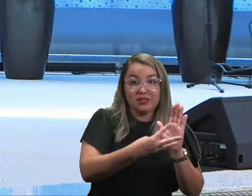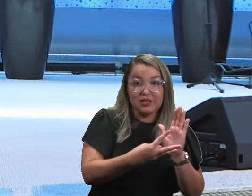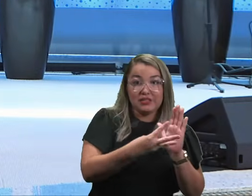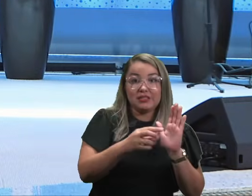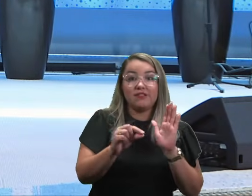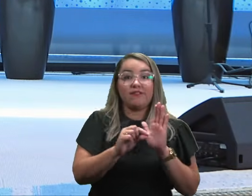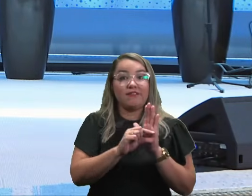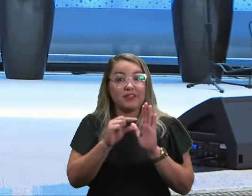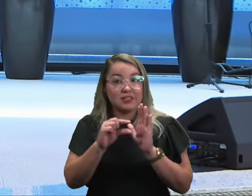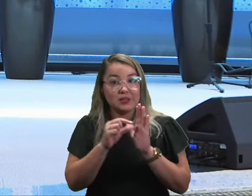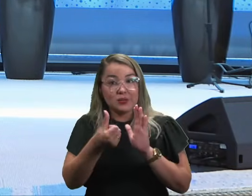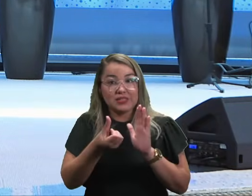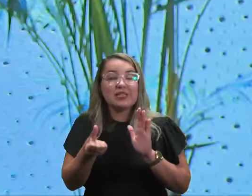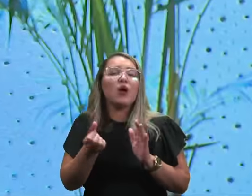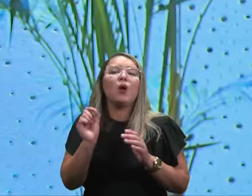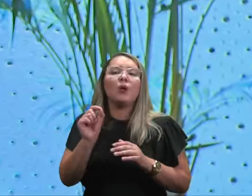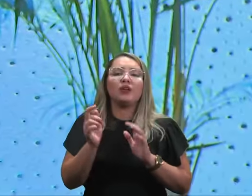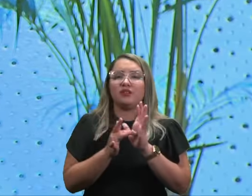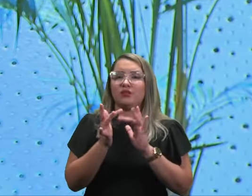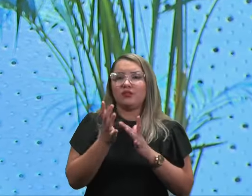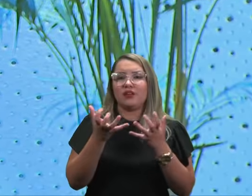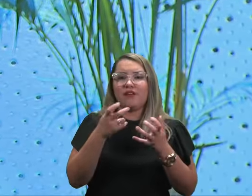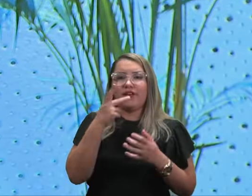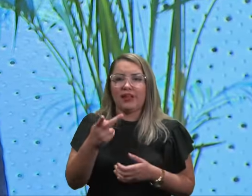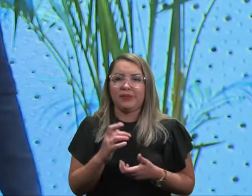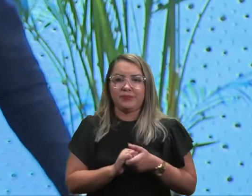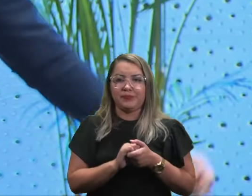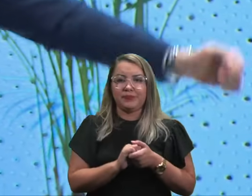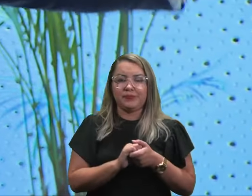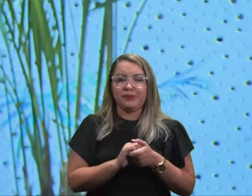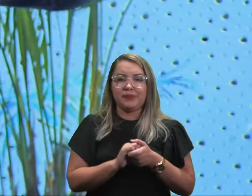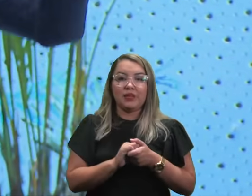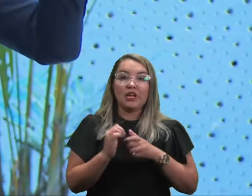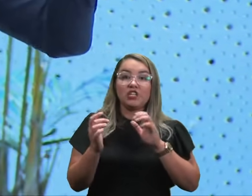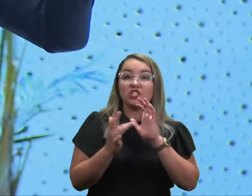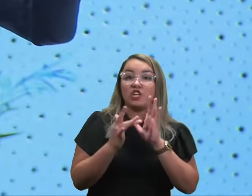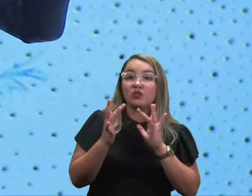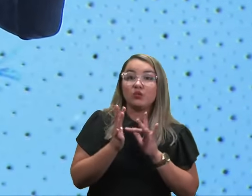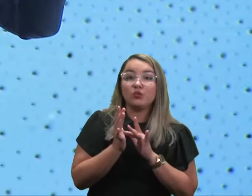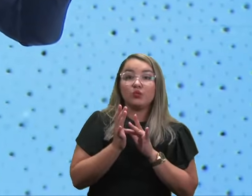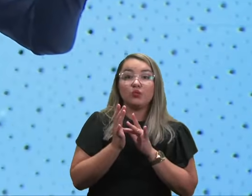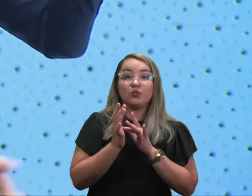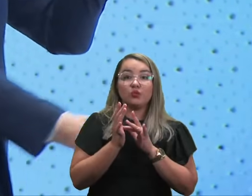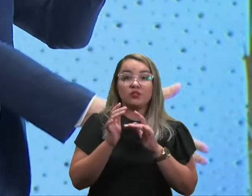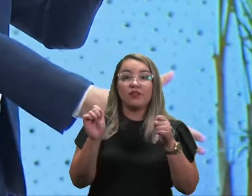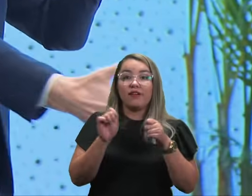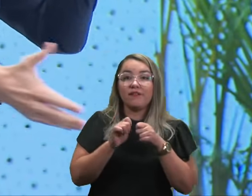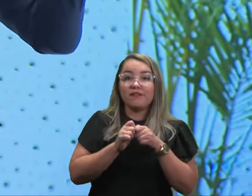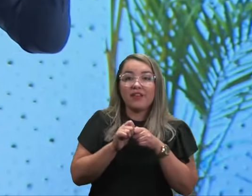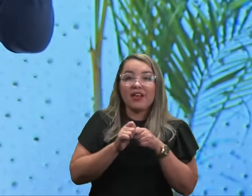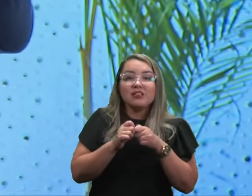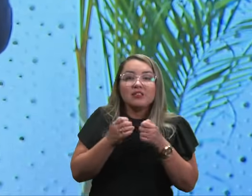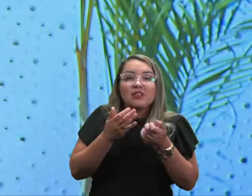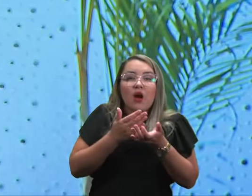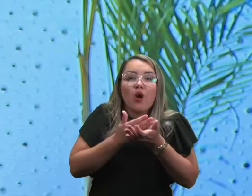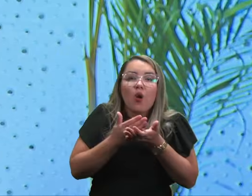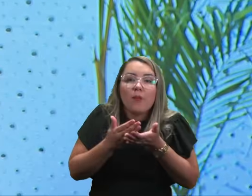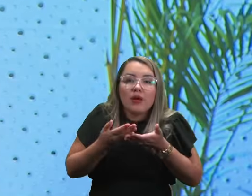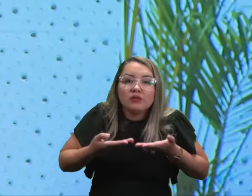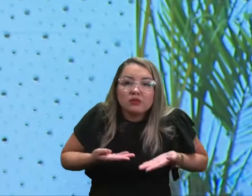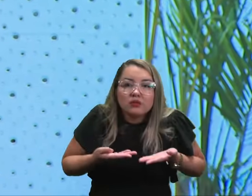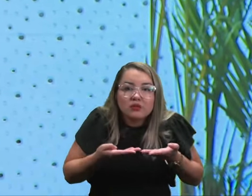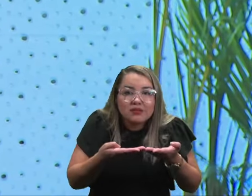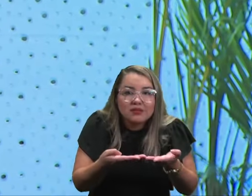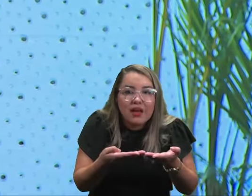que Jesus está querendo dizer aqui? Jesus, ele cingiu-se com a toalha e passou a lavar os pés aos